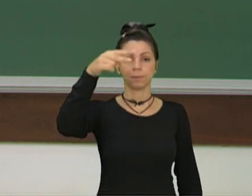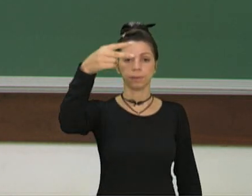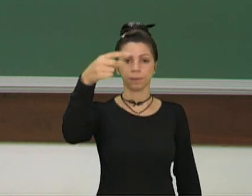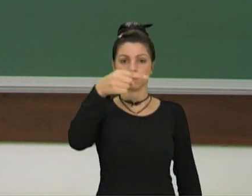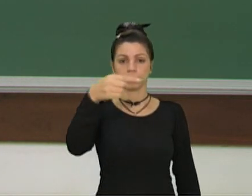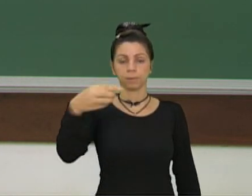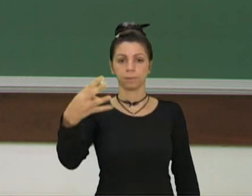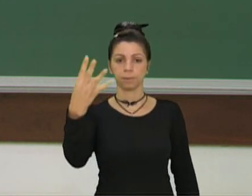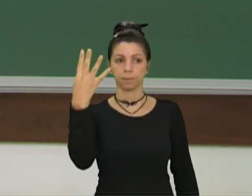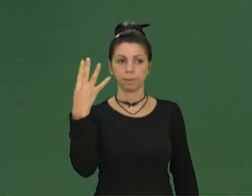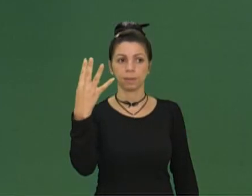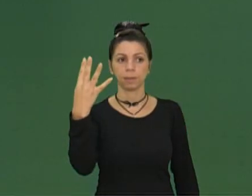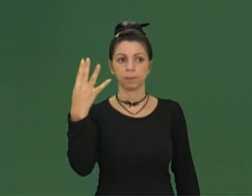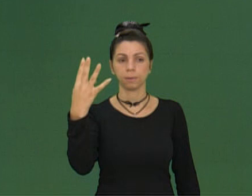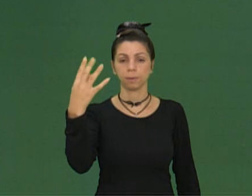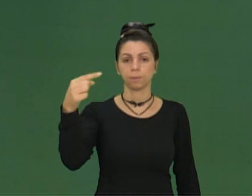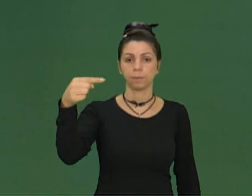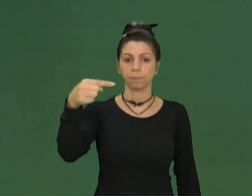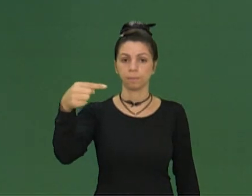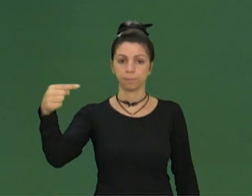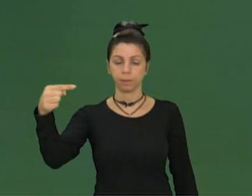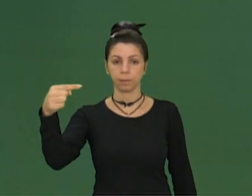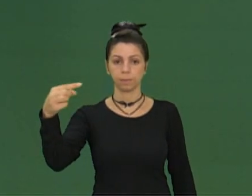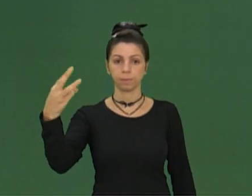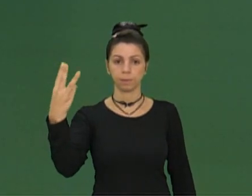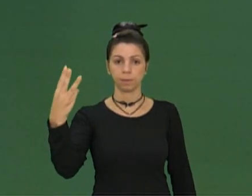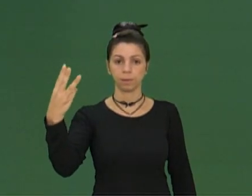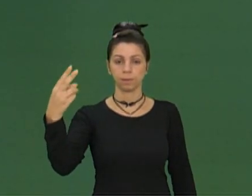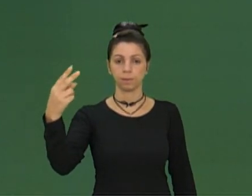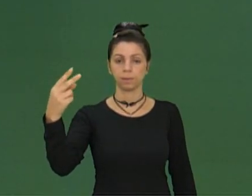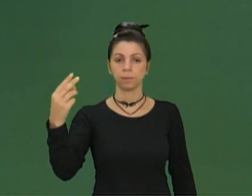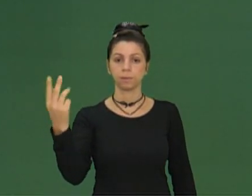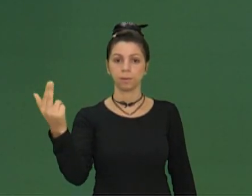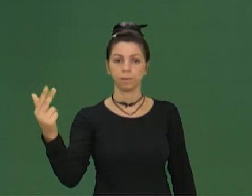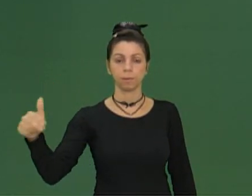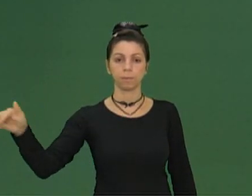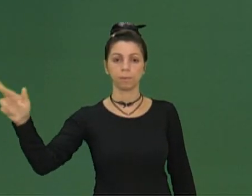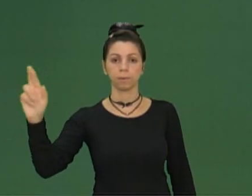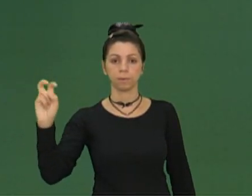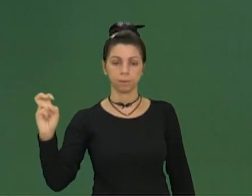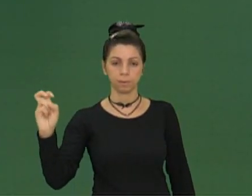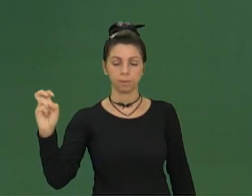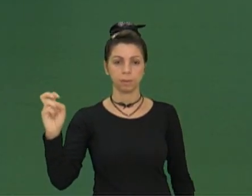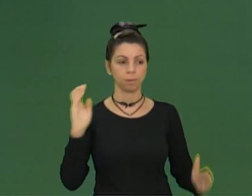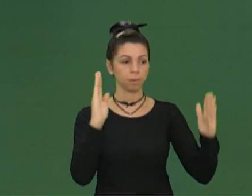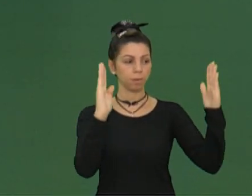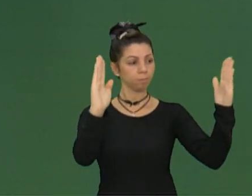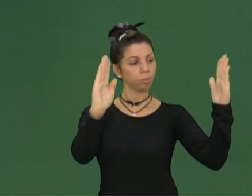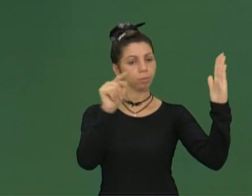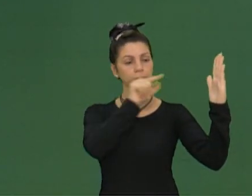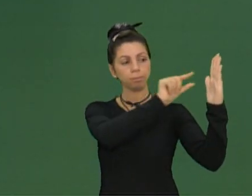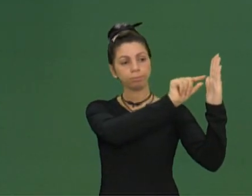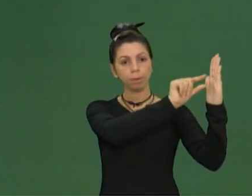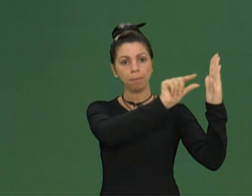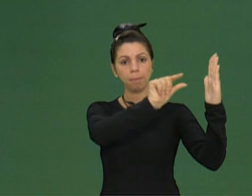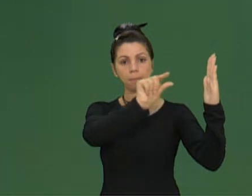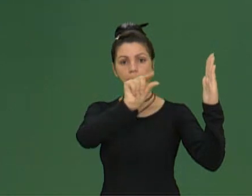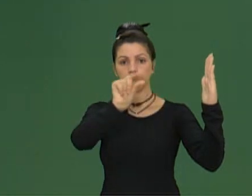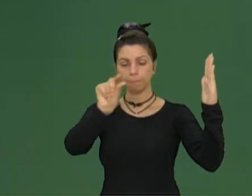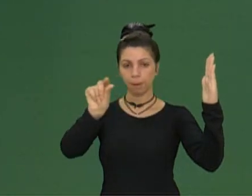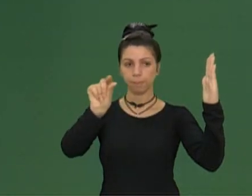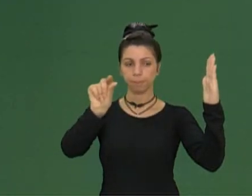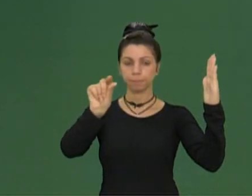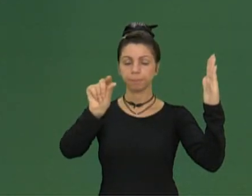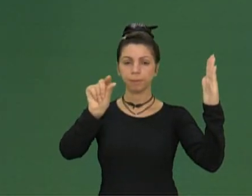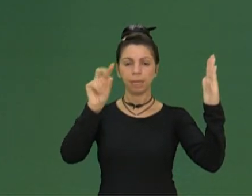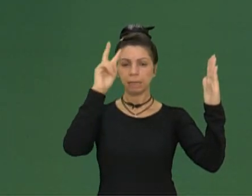Menos 3 igual a 5. Lembra na aula anterior? Lembram lá que a gente precisava fazer o quê? Colocar no primeiro membro ou a parte